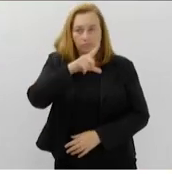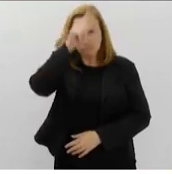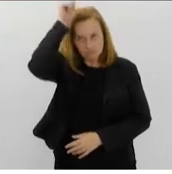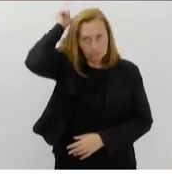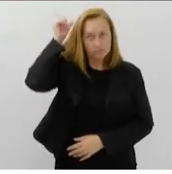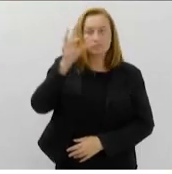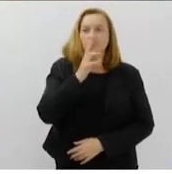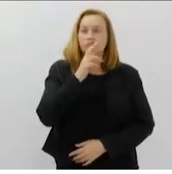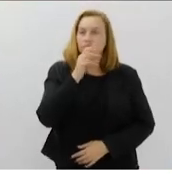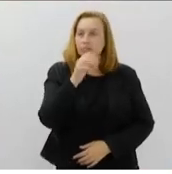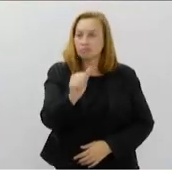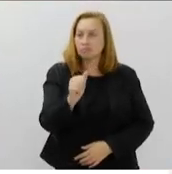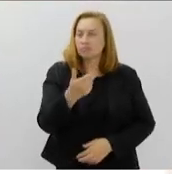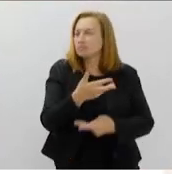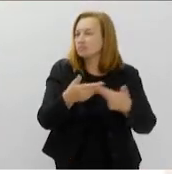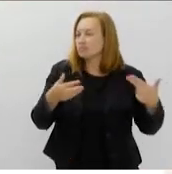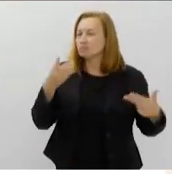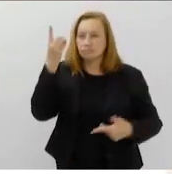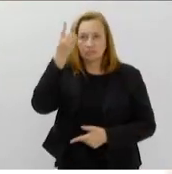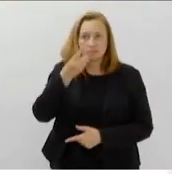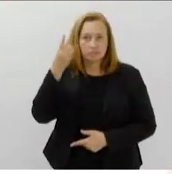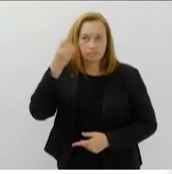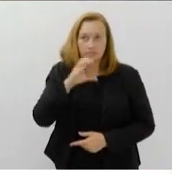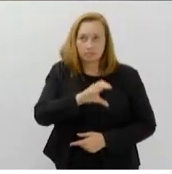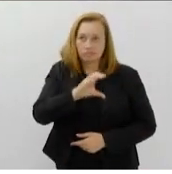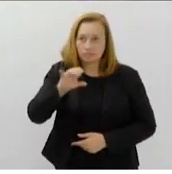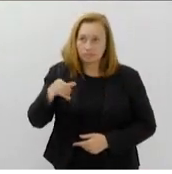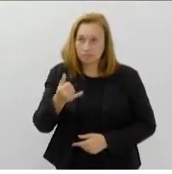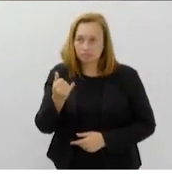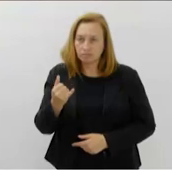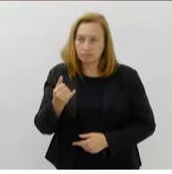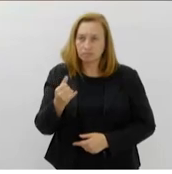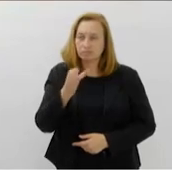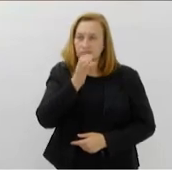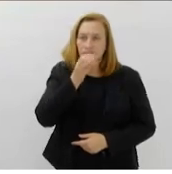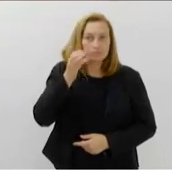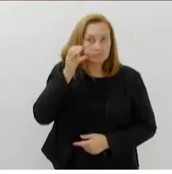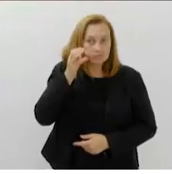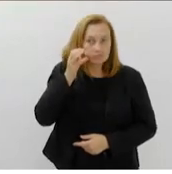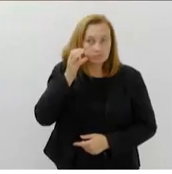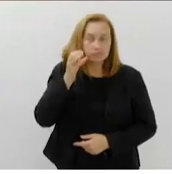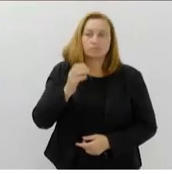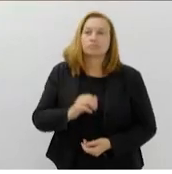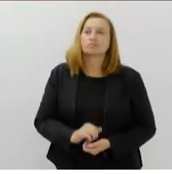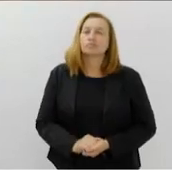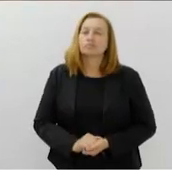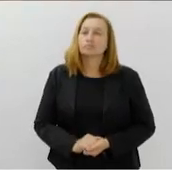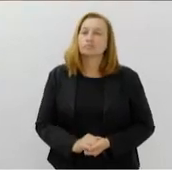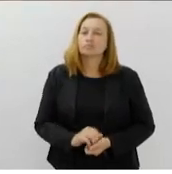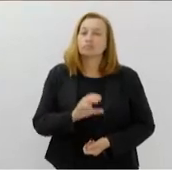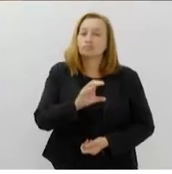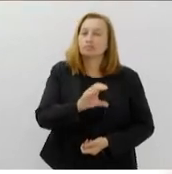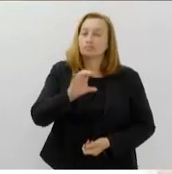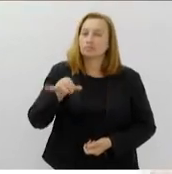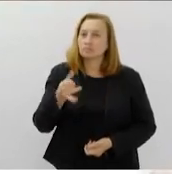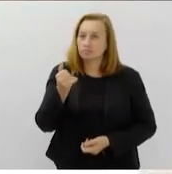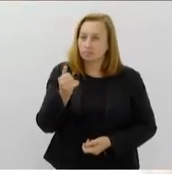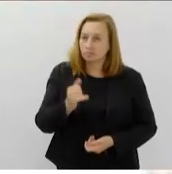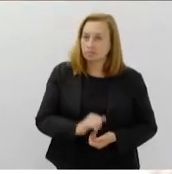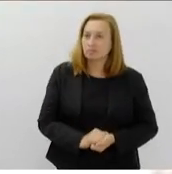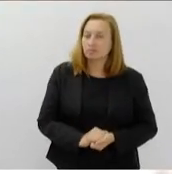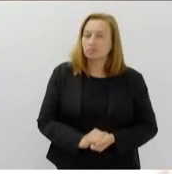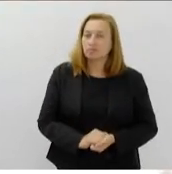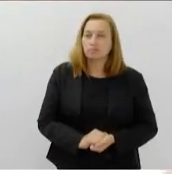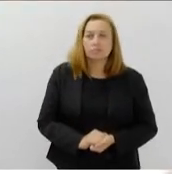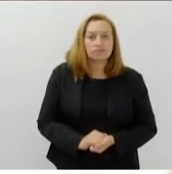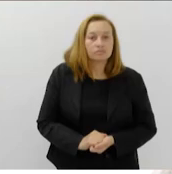Amorim, deputado, vários deputados da CCJ, deputada Célia, deputado Fred. A CCJ recentemente adotou